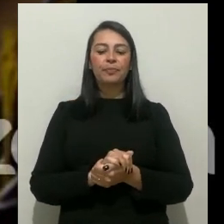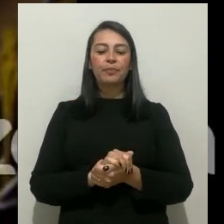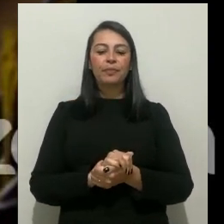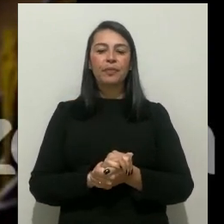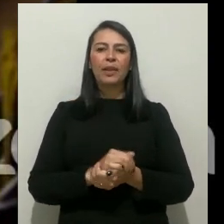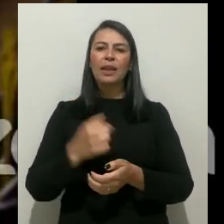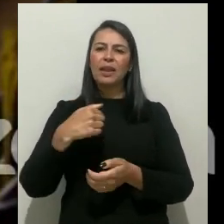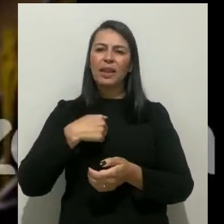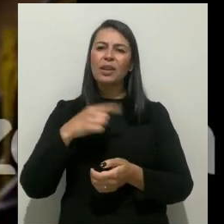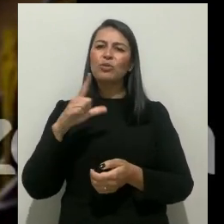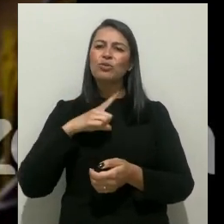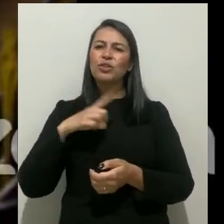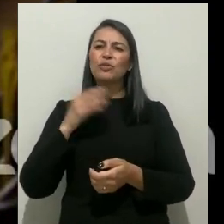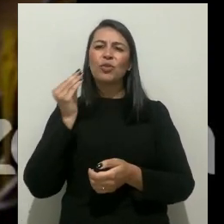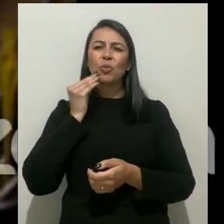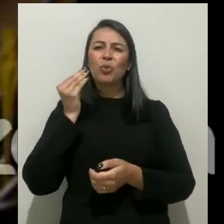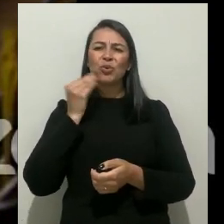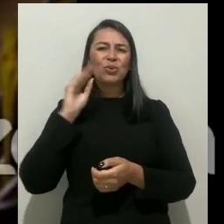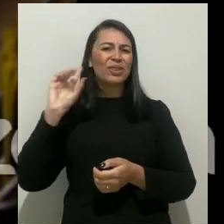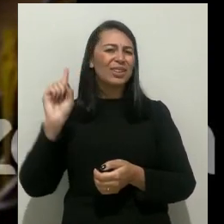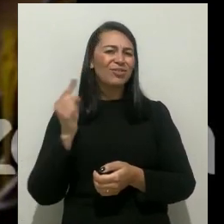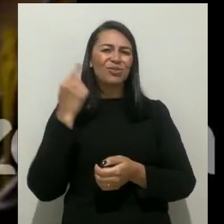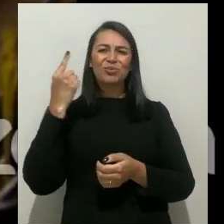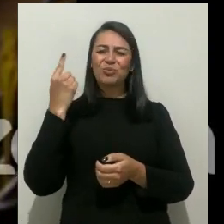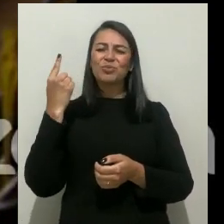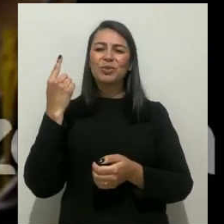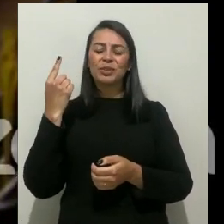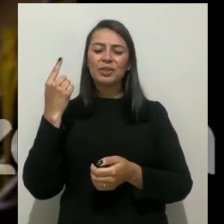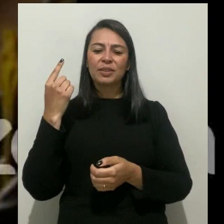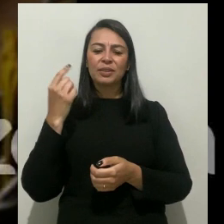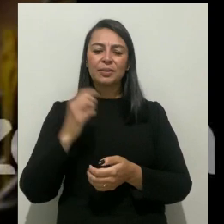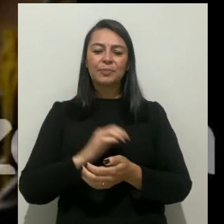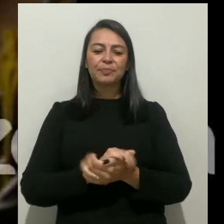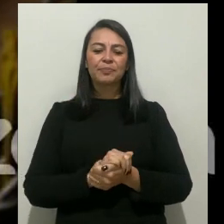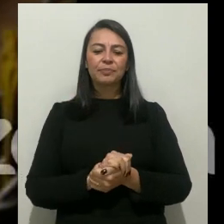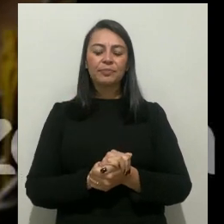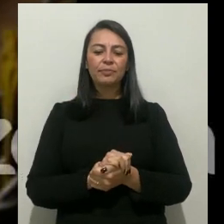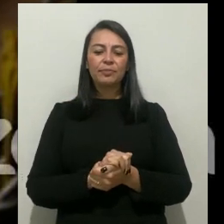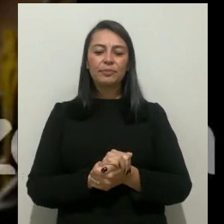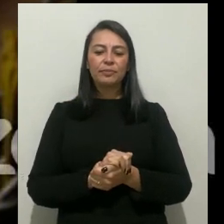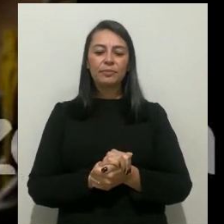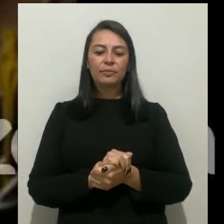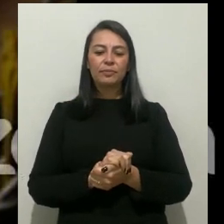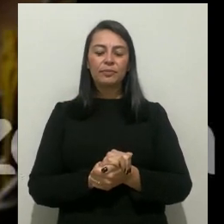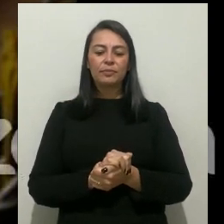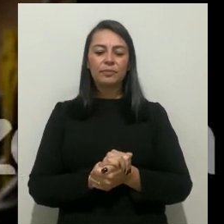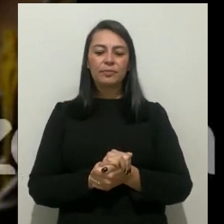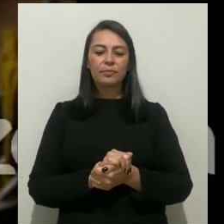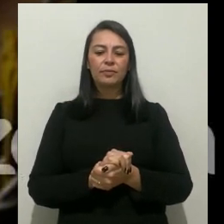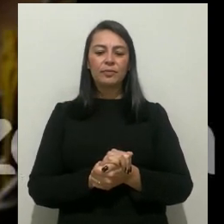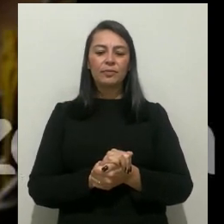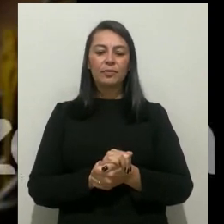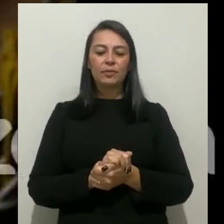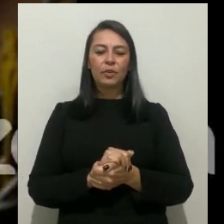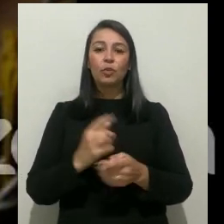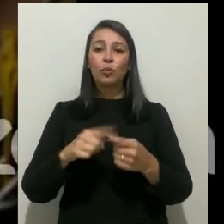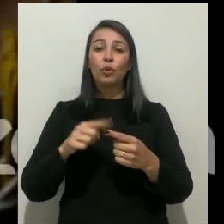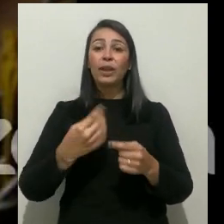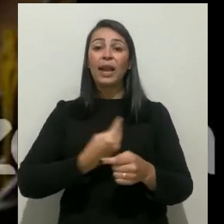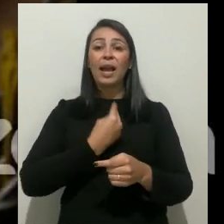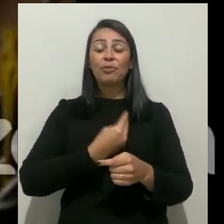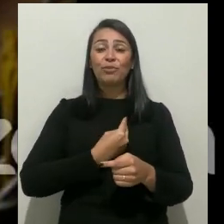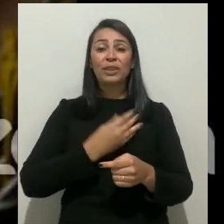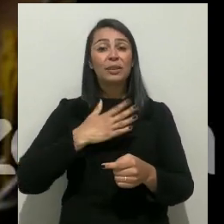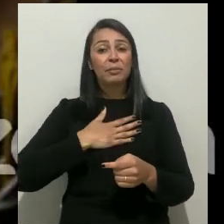a oportunidade única, assim, de tirar fotos. A maioria das fotos são deles, porque a vida